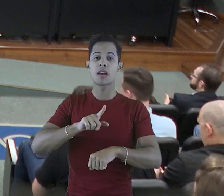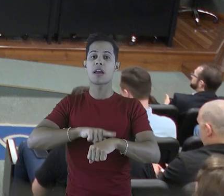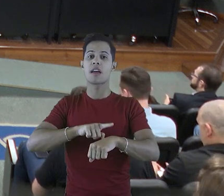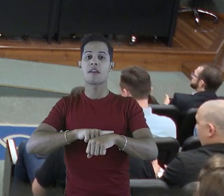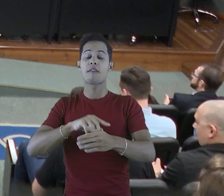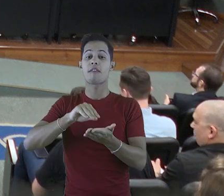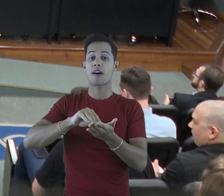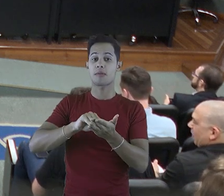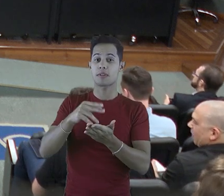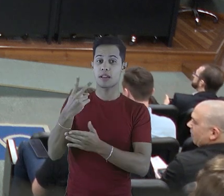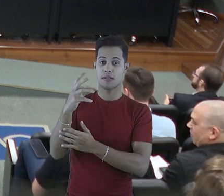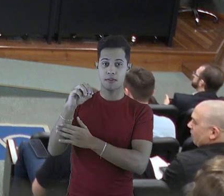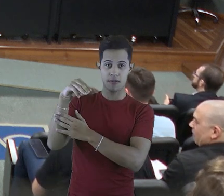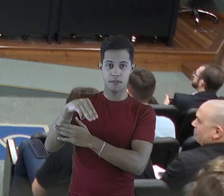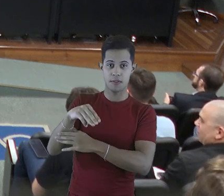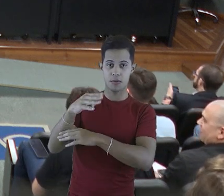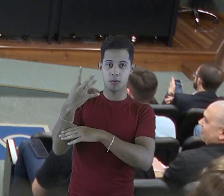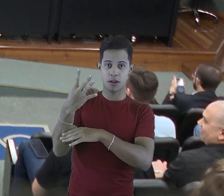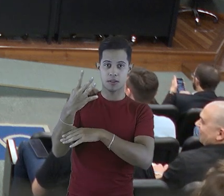São 20 para as quatro.